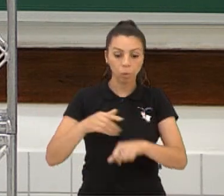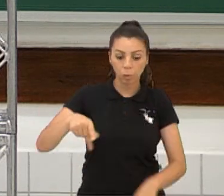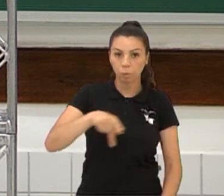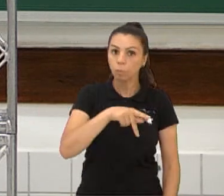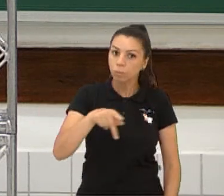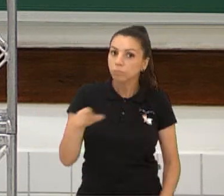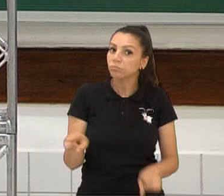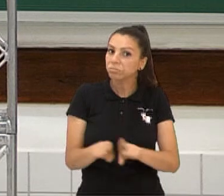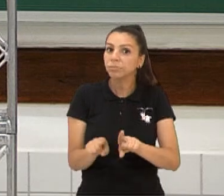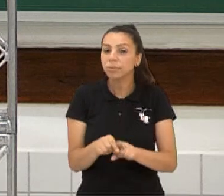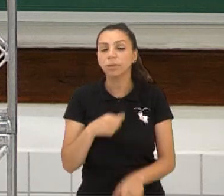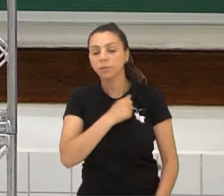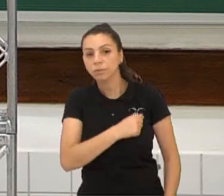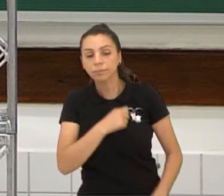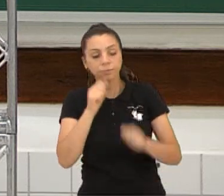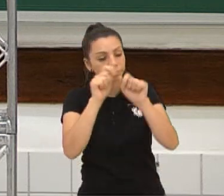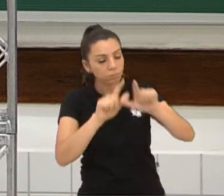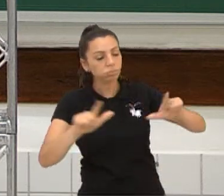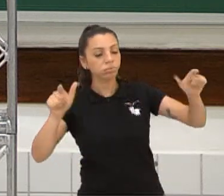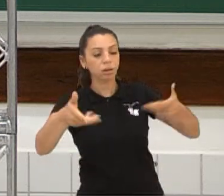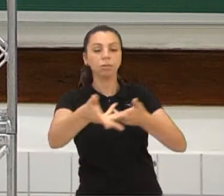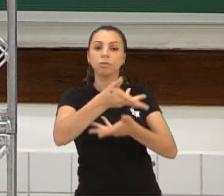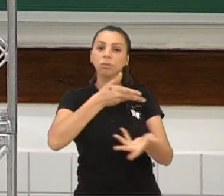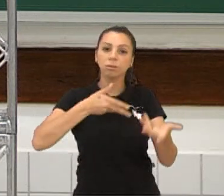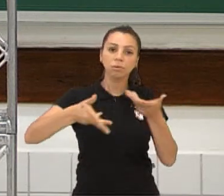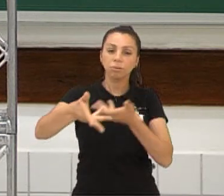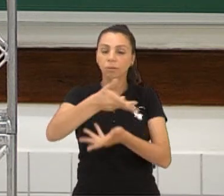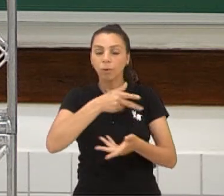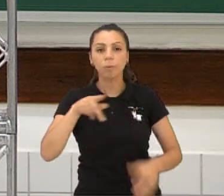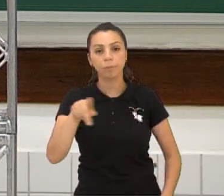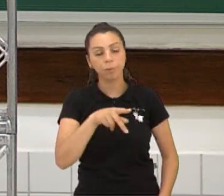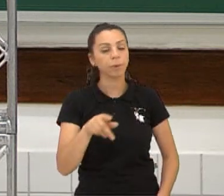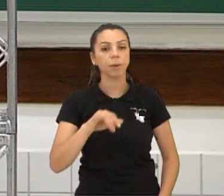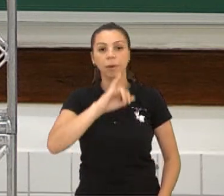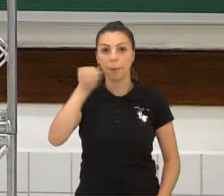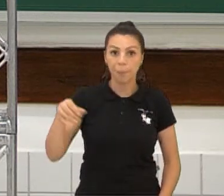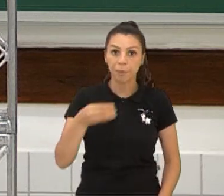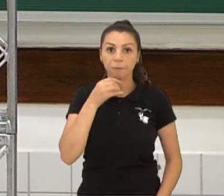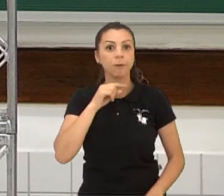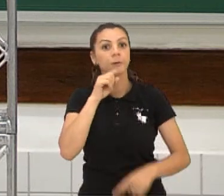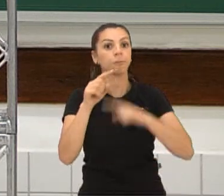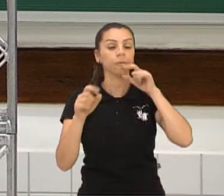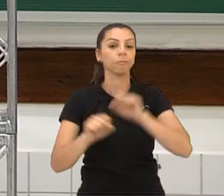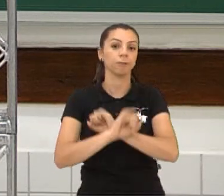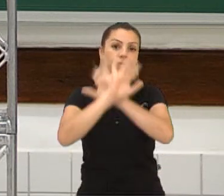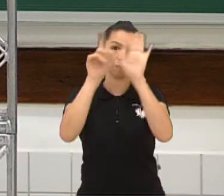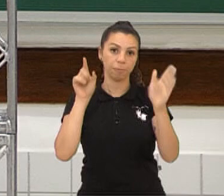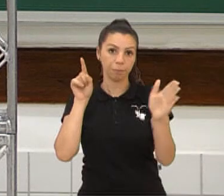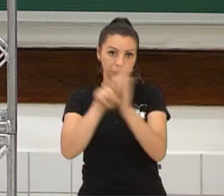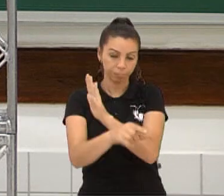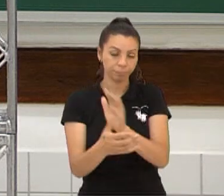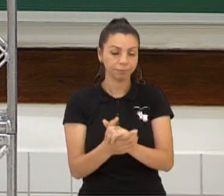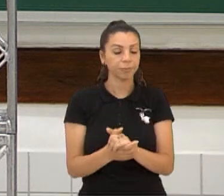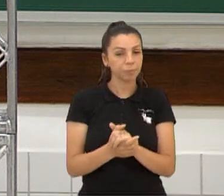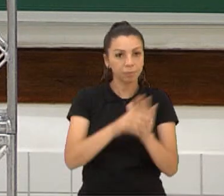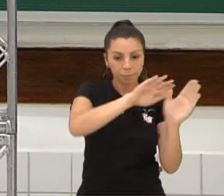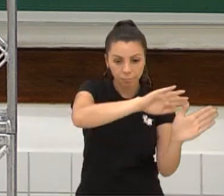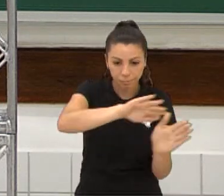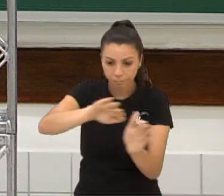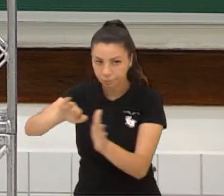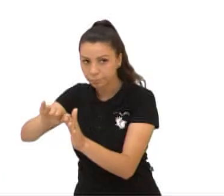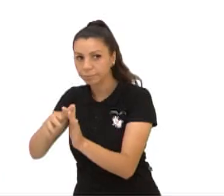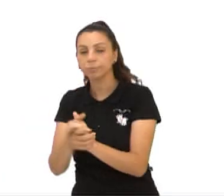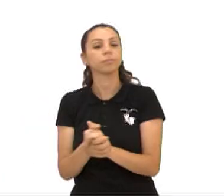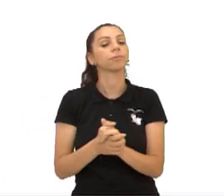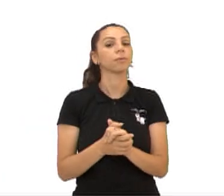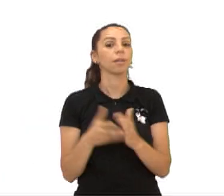vocês, então abra as câmeras, interajam com o professor e aproveitem para tirar as dúvidas, beleza? Vamos para a nossa aula de hoje. Mas antes,